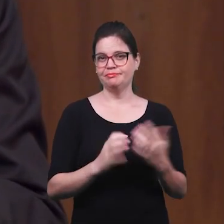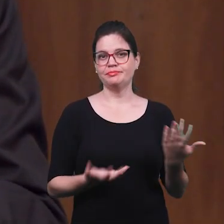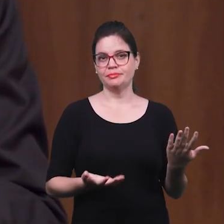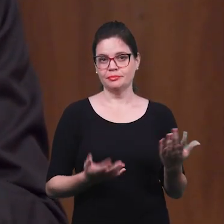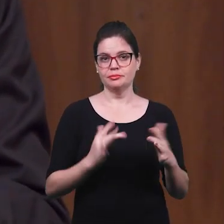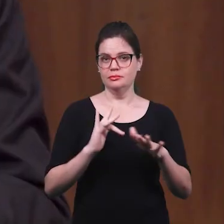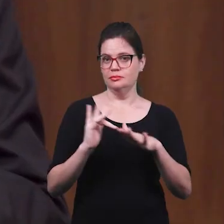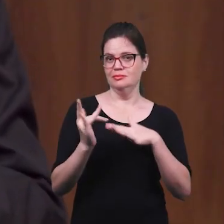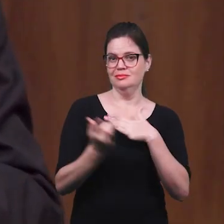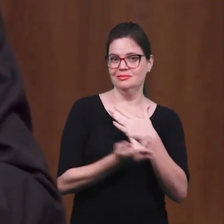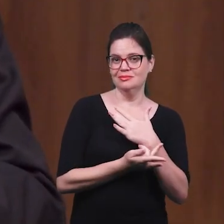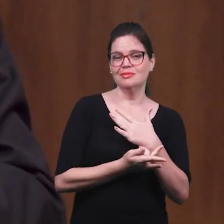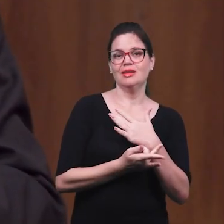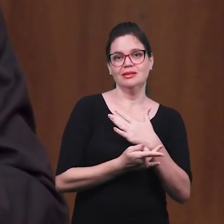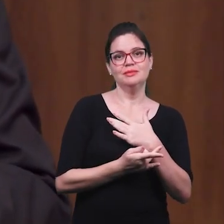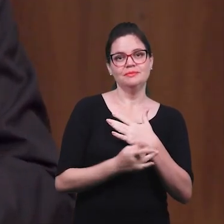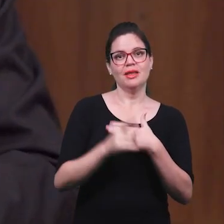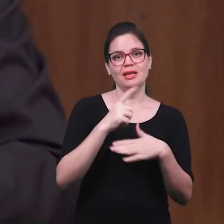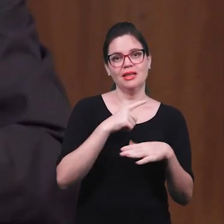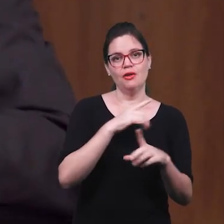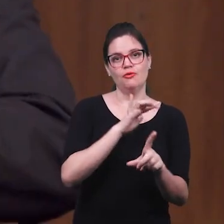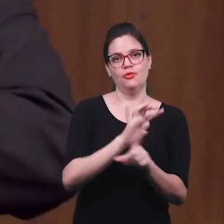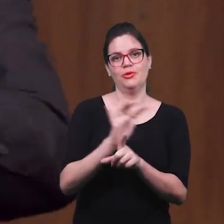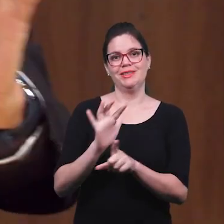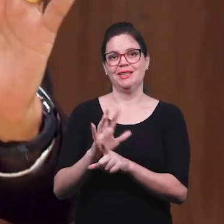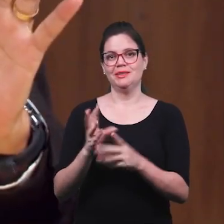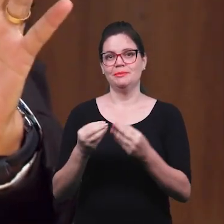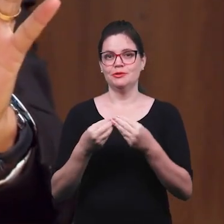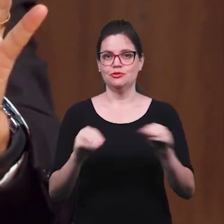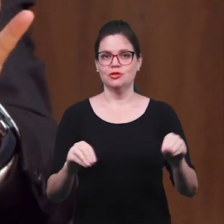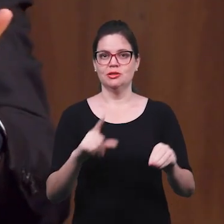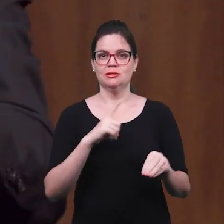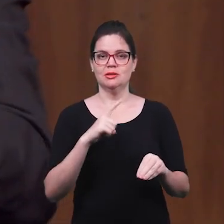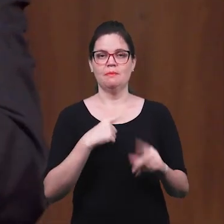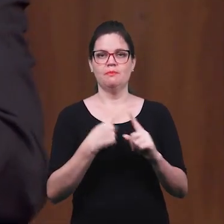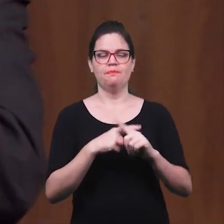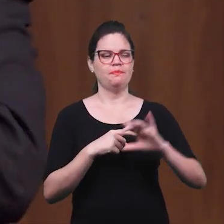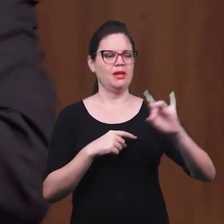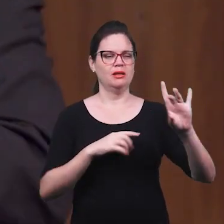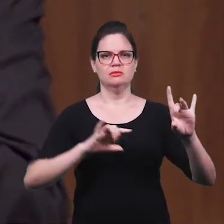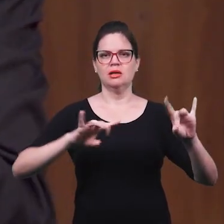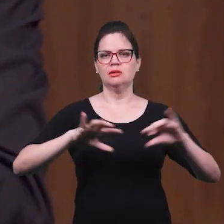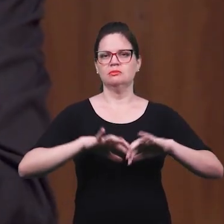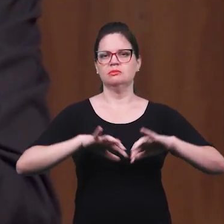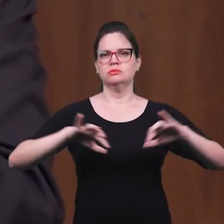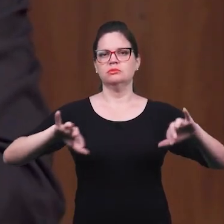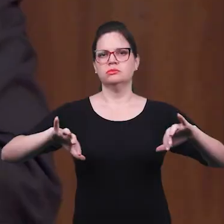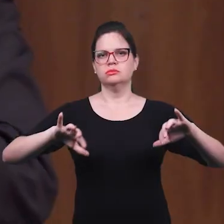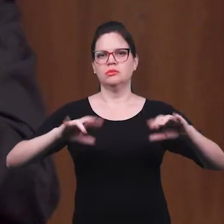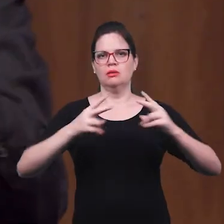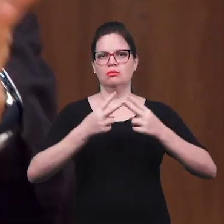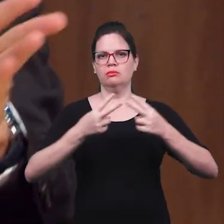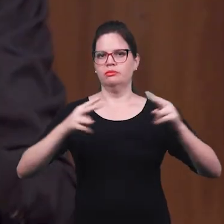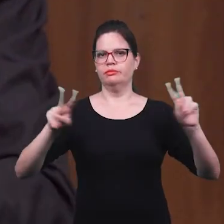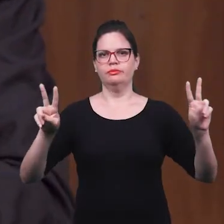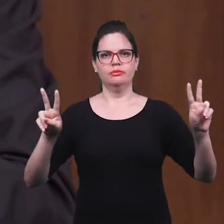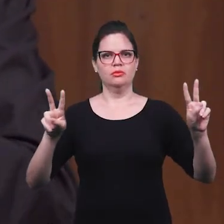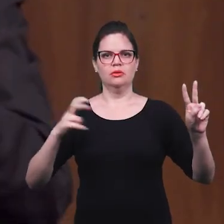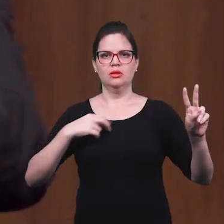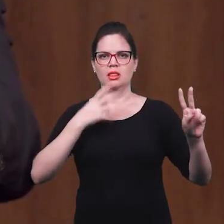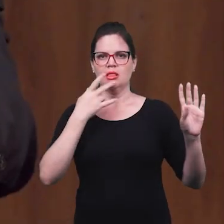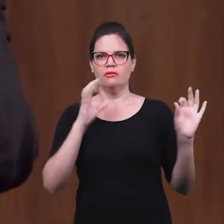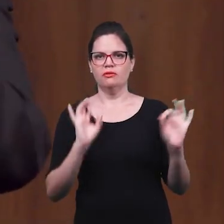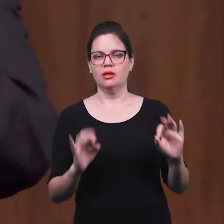nisso, ou prejudicando, na verdade. Hoje está cada um para um lado, cada um para um canto, cada um está servindo, outro não está servindo, um está falando,